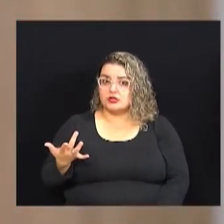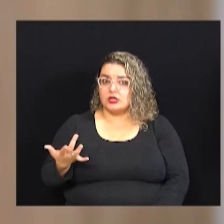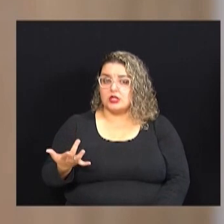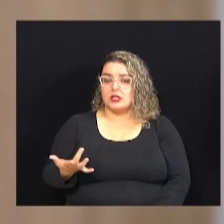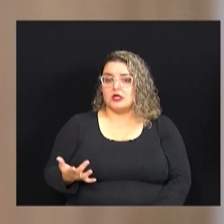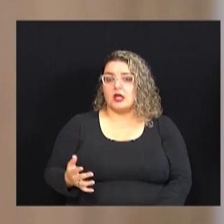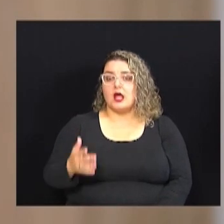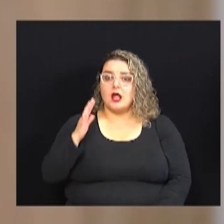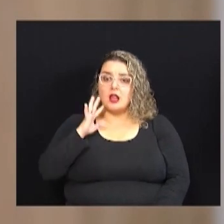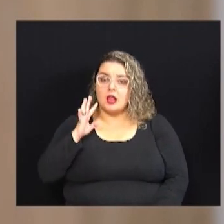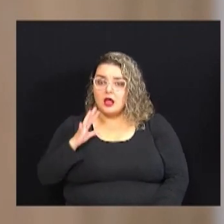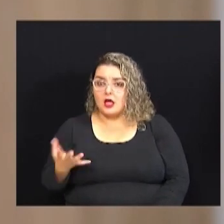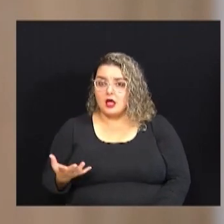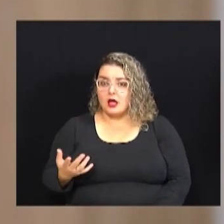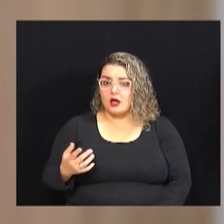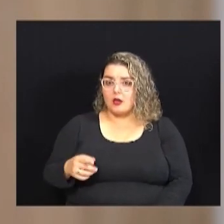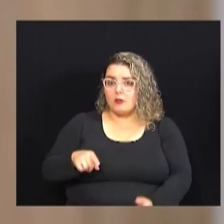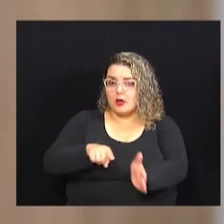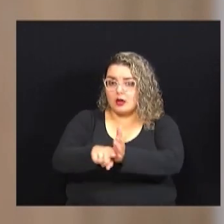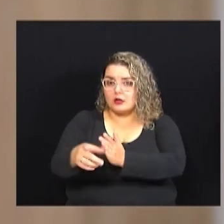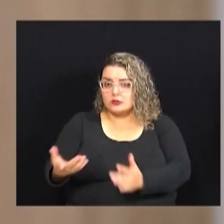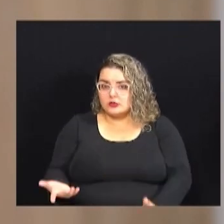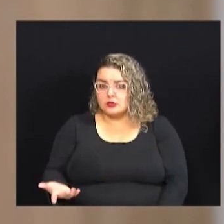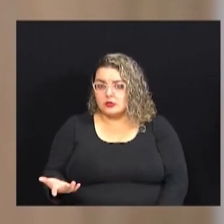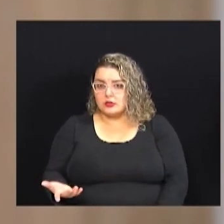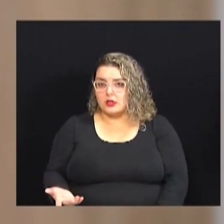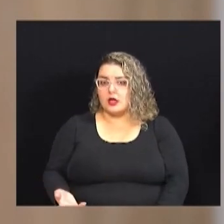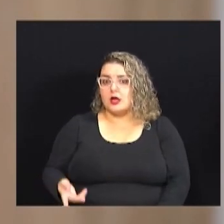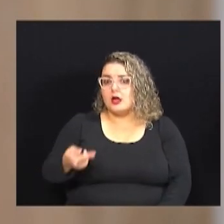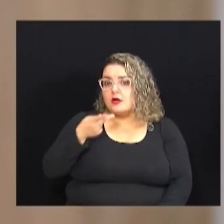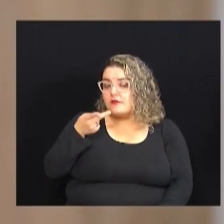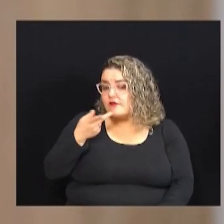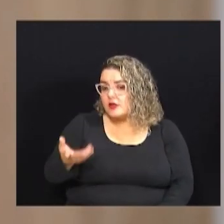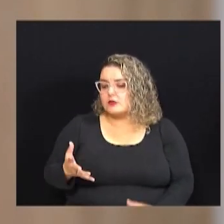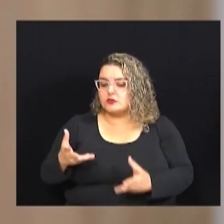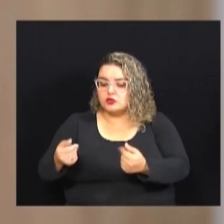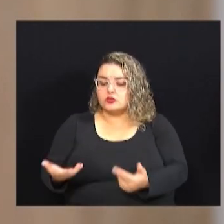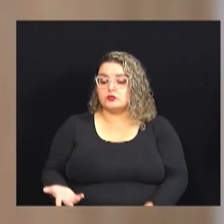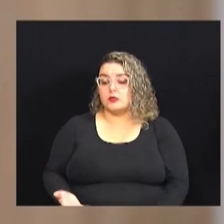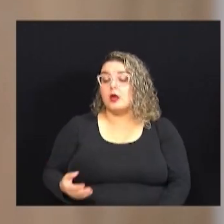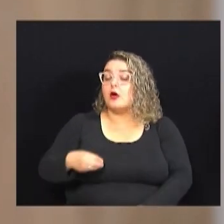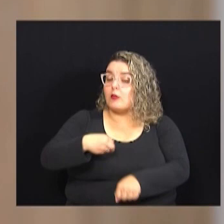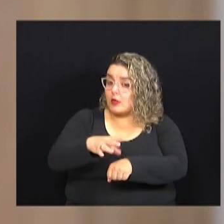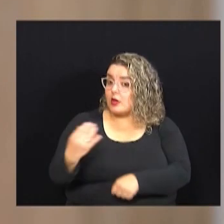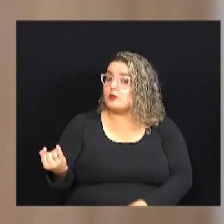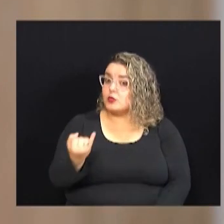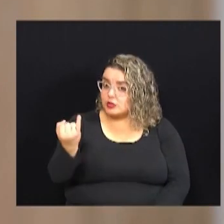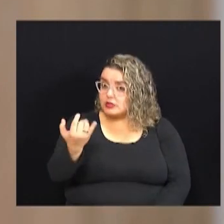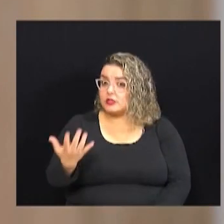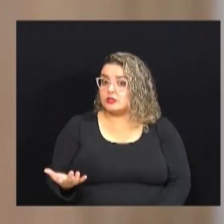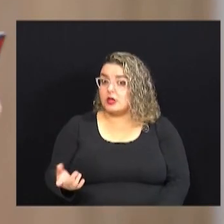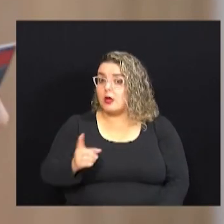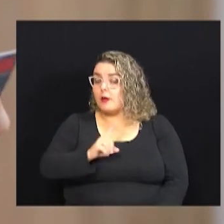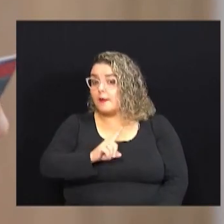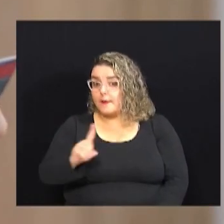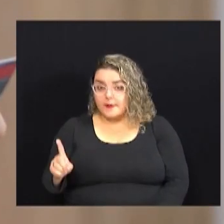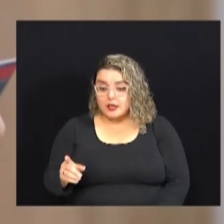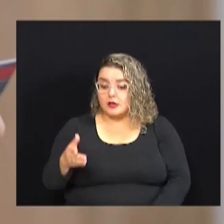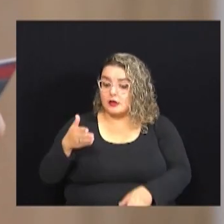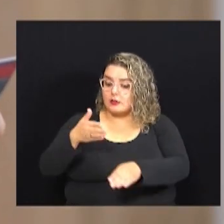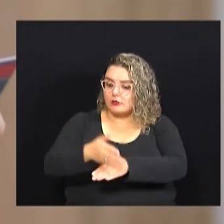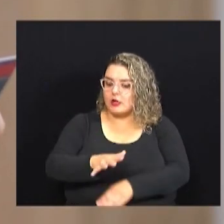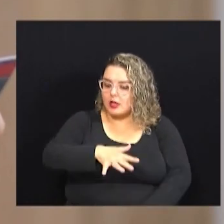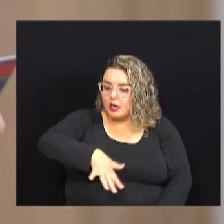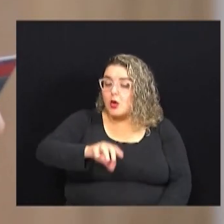seria legal abordar? Eu não perguntei, eu acho que falamos de tudo. Eu tenho uma sugestão importante para passar para o pessoal, para eles não entrarem